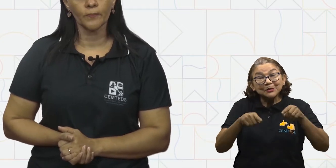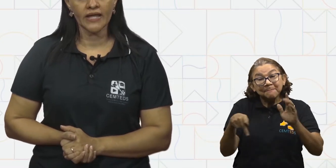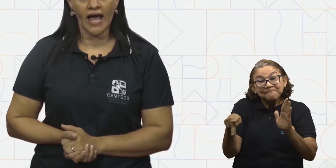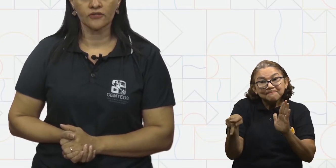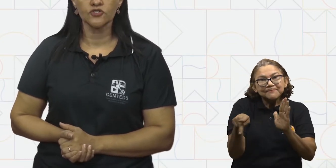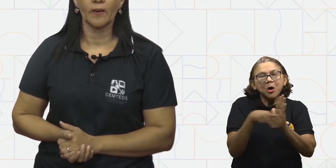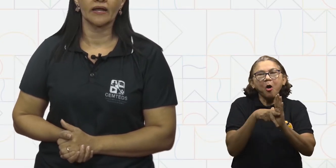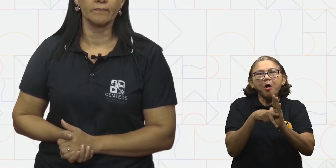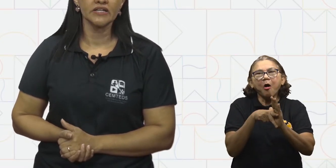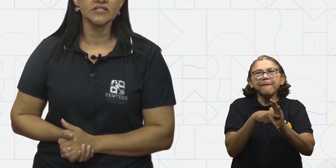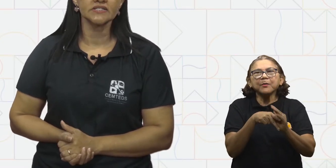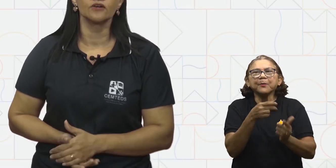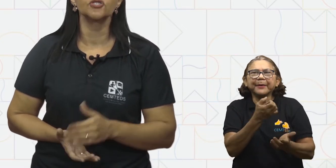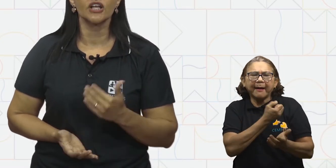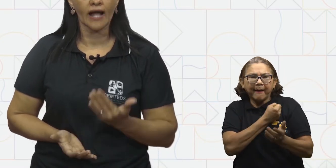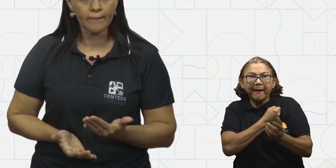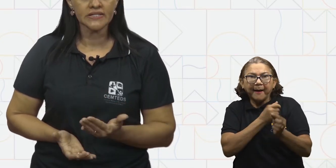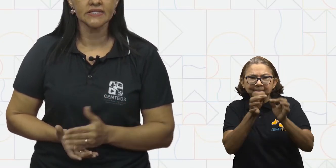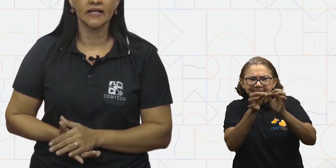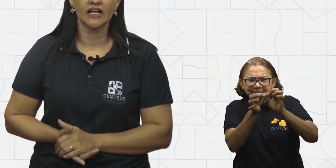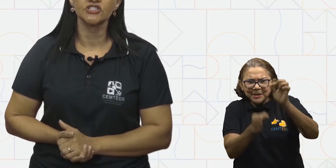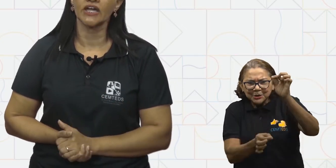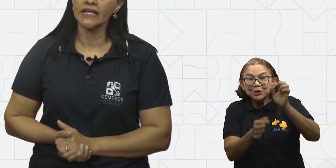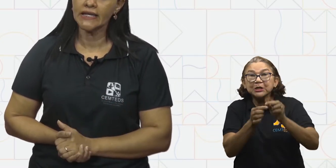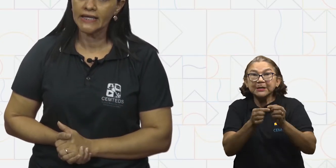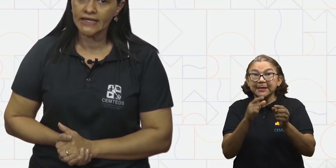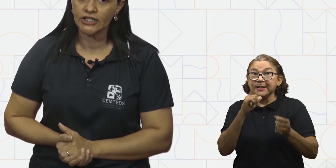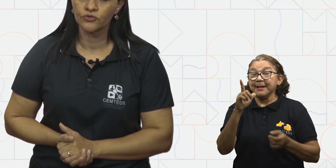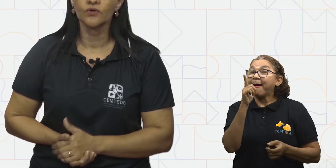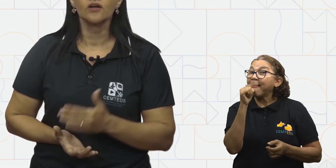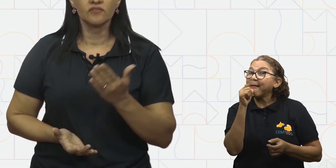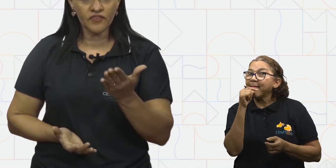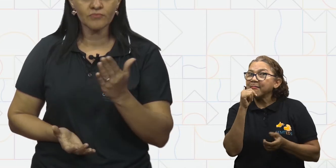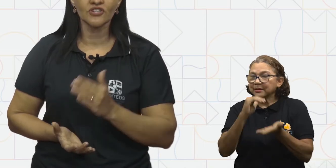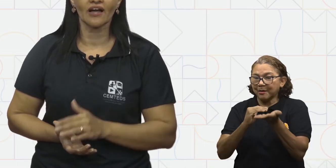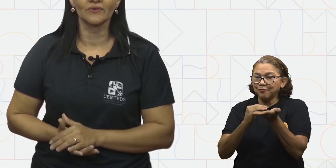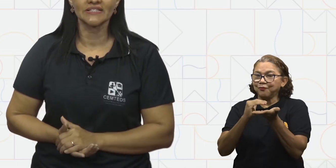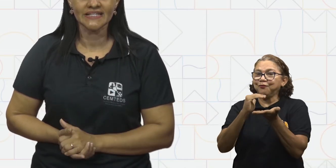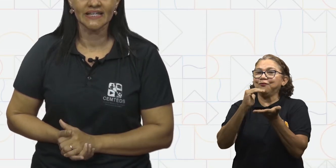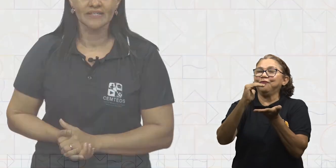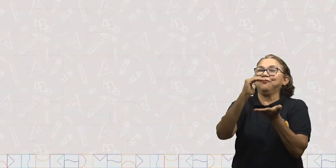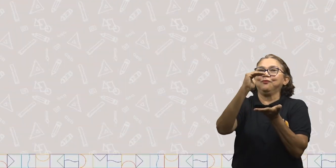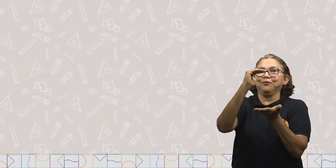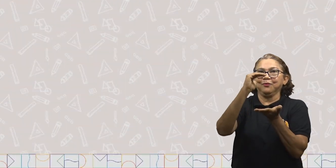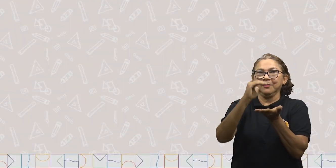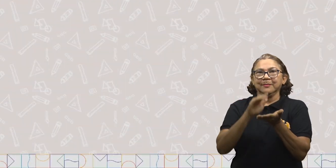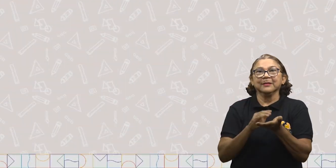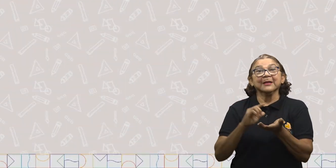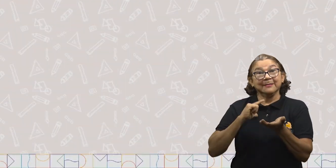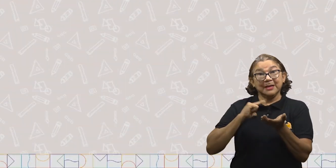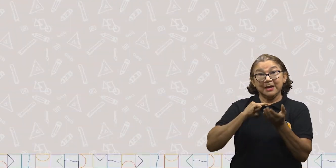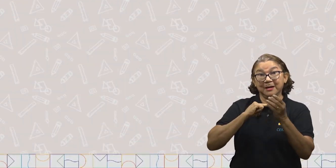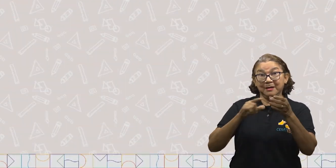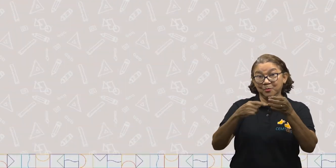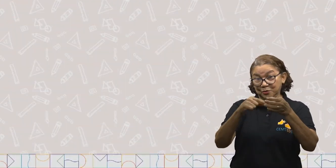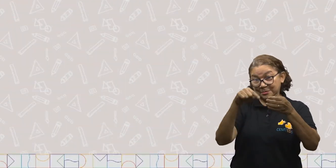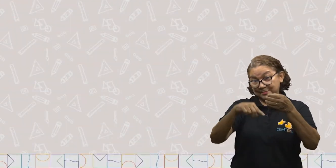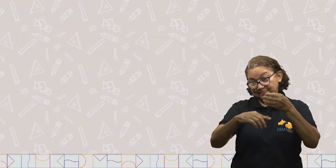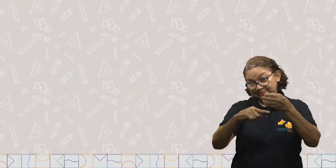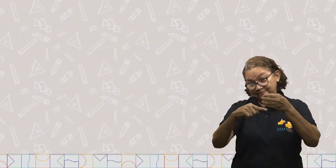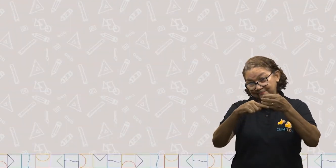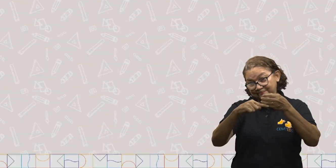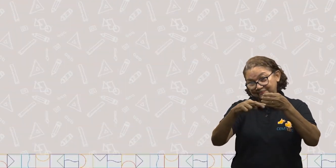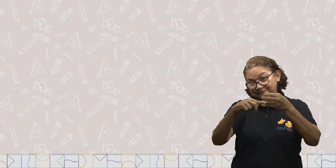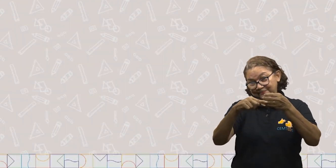mais apropriados para a medição de capacidade em líquido. Vamos lá conhecer? Temos uma jarra graduada